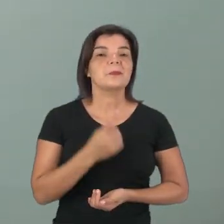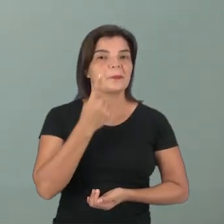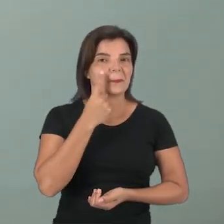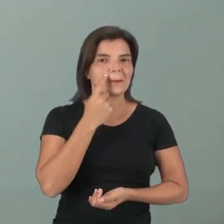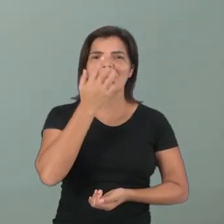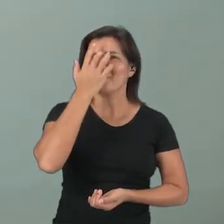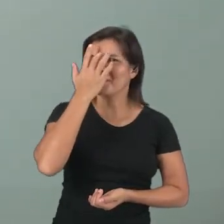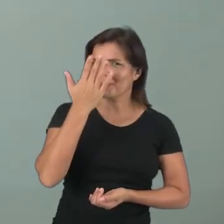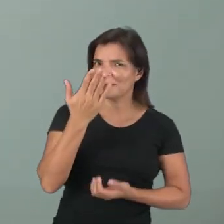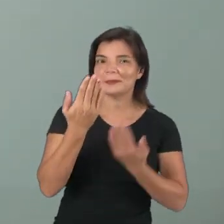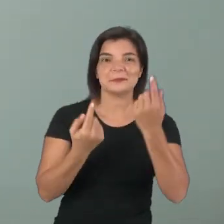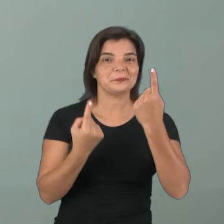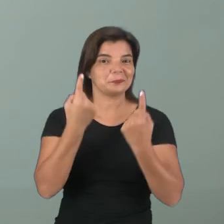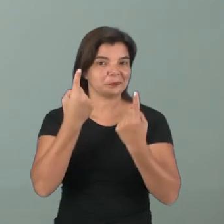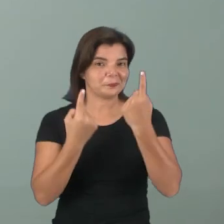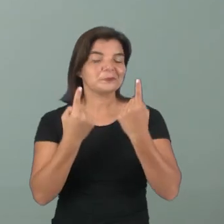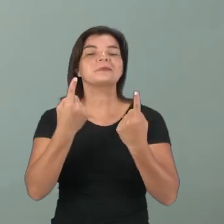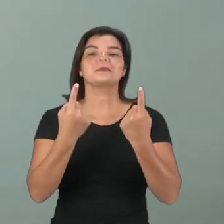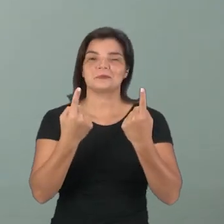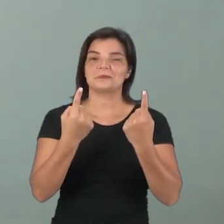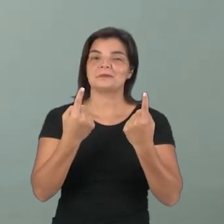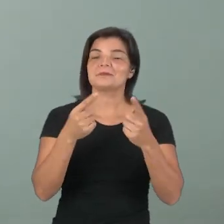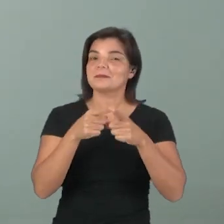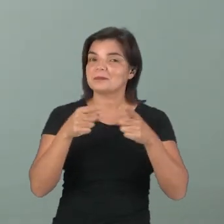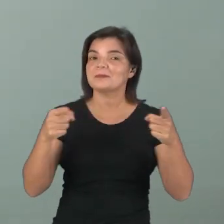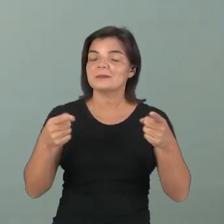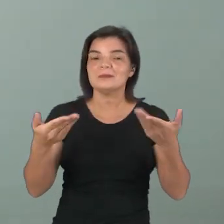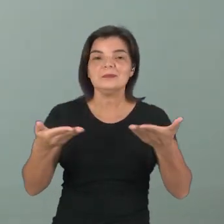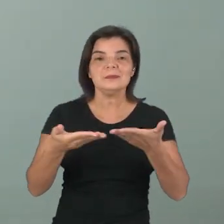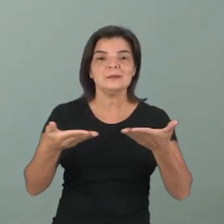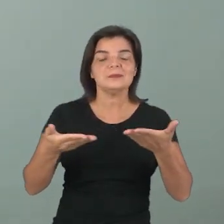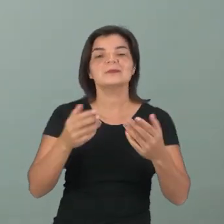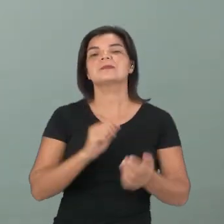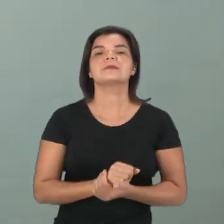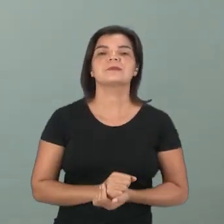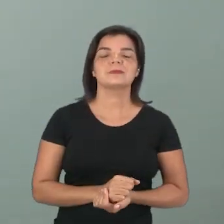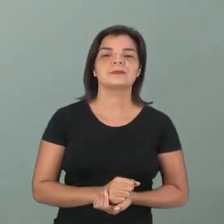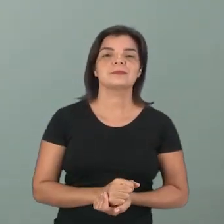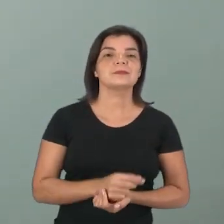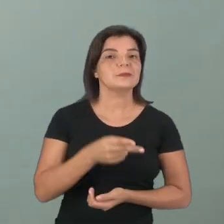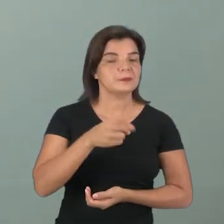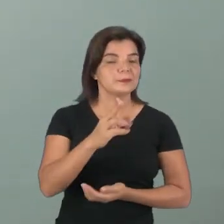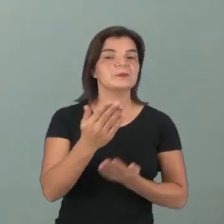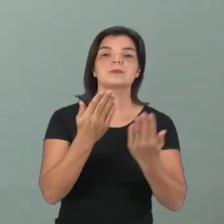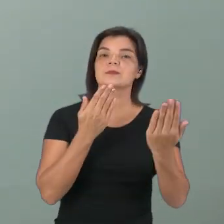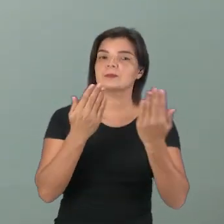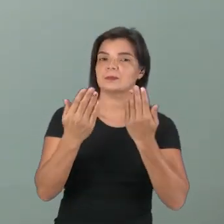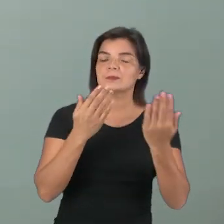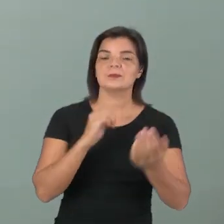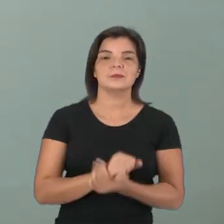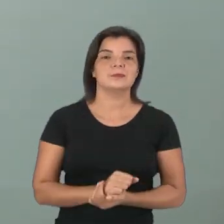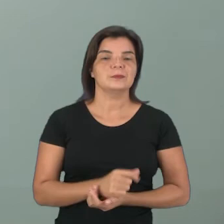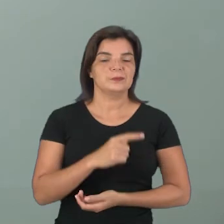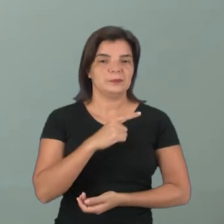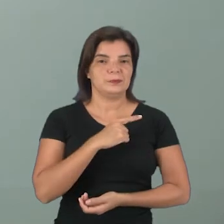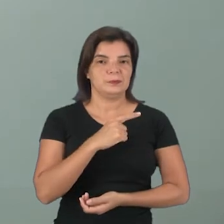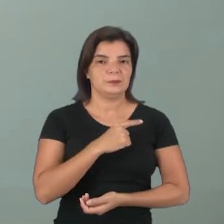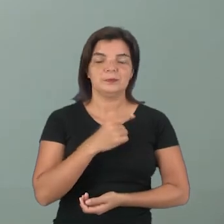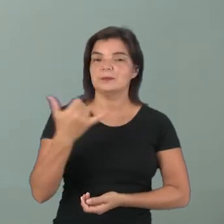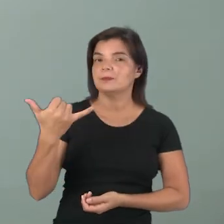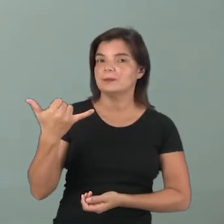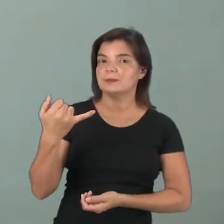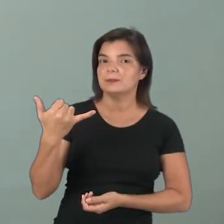Viram como é fácil comparar grandezas? Agora, vamos continuar comparando. Eu tenho aqui